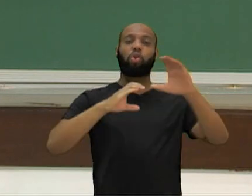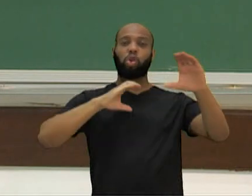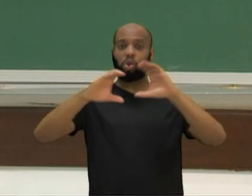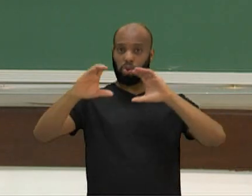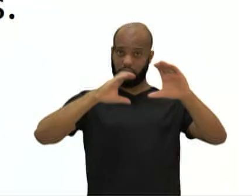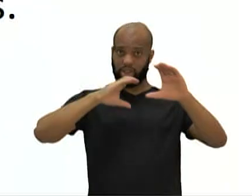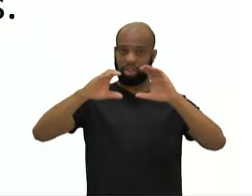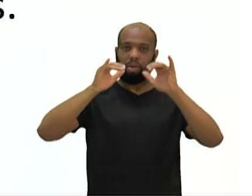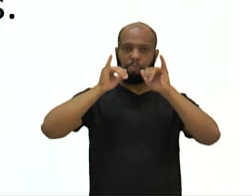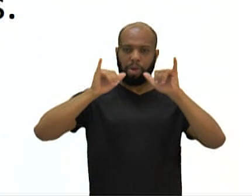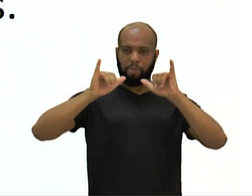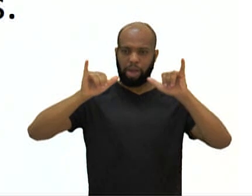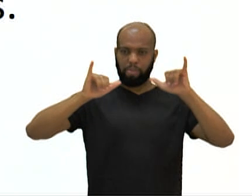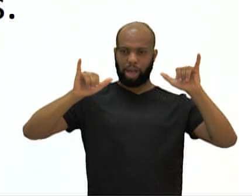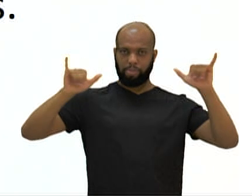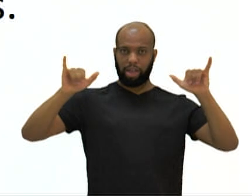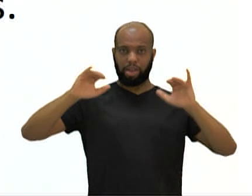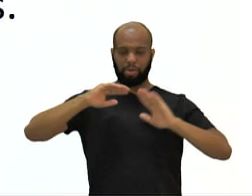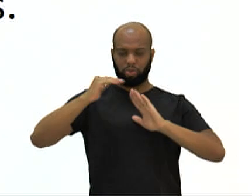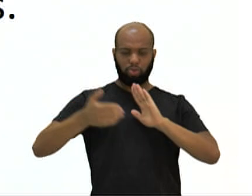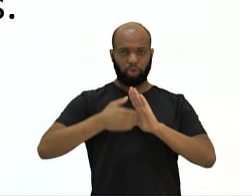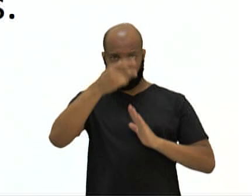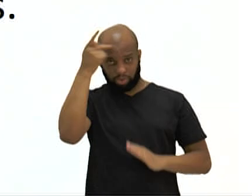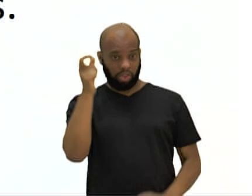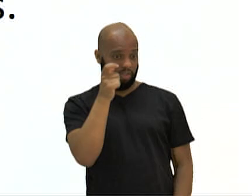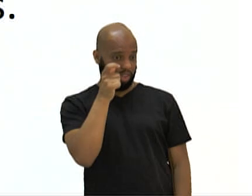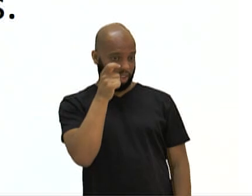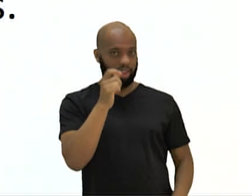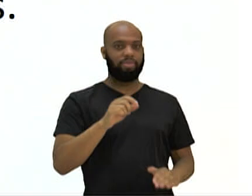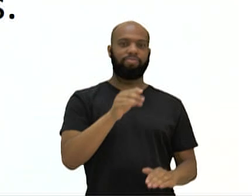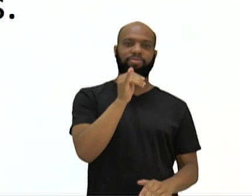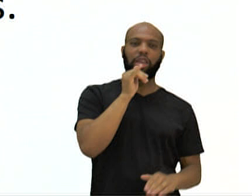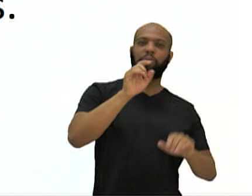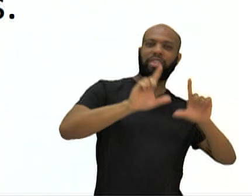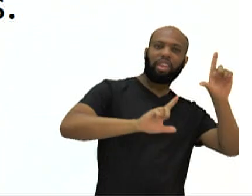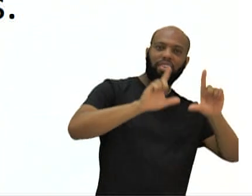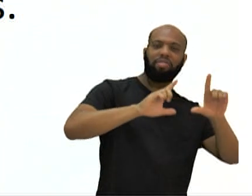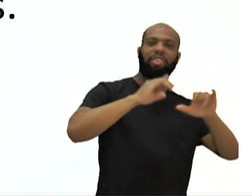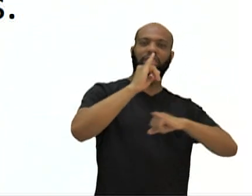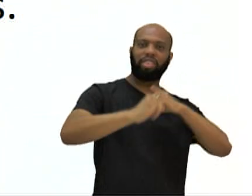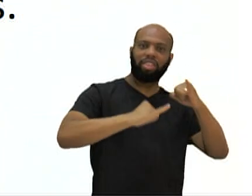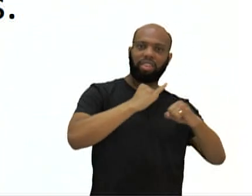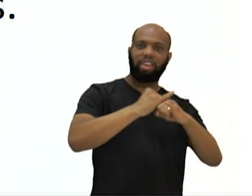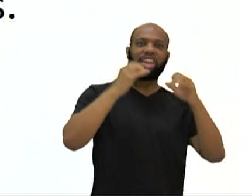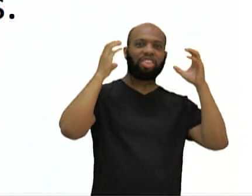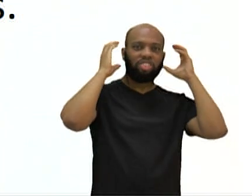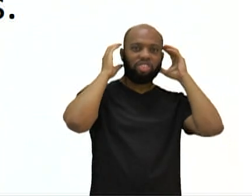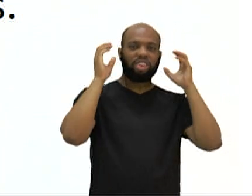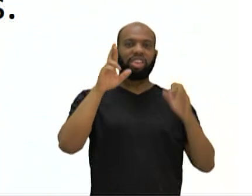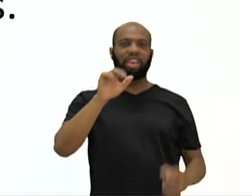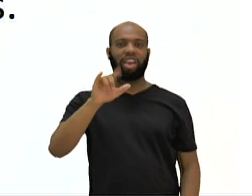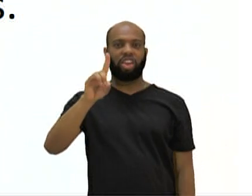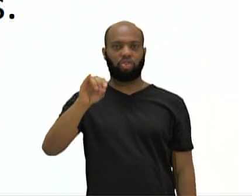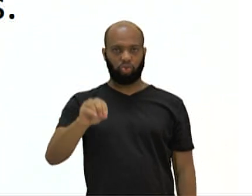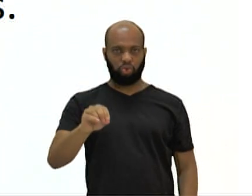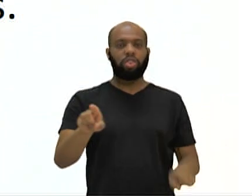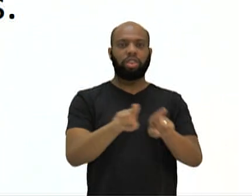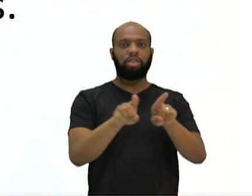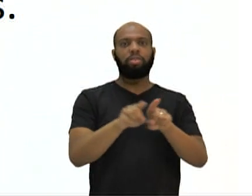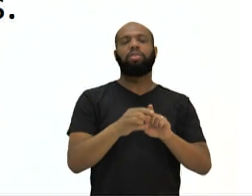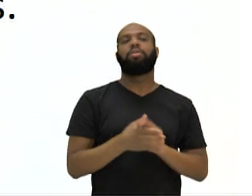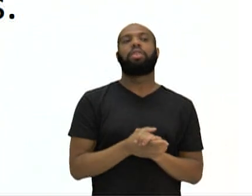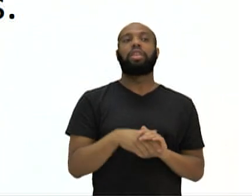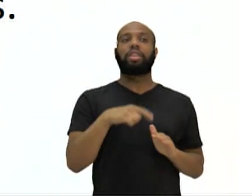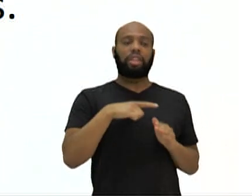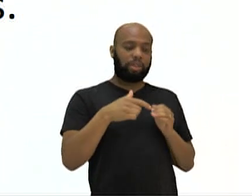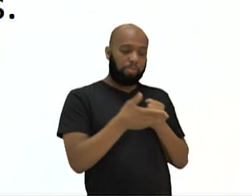de massa. Meios de comunicação de massa, imaginem, TV, internet, rádio, e